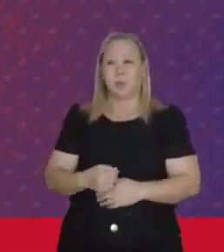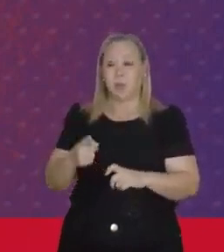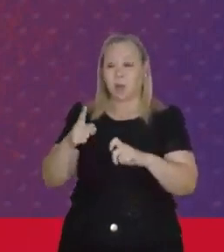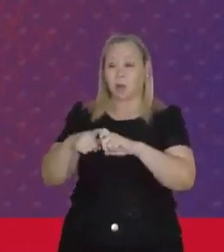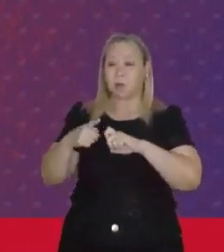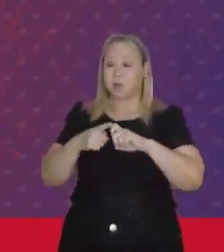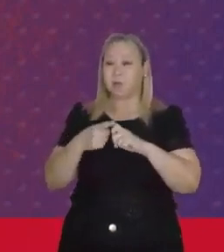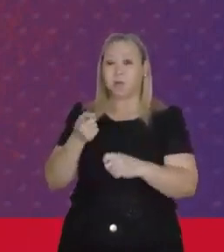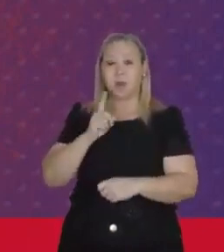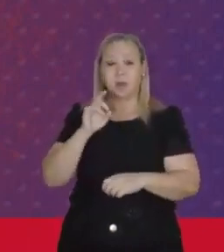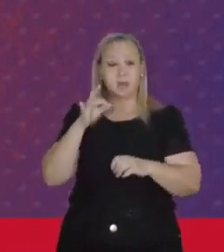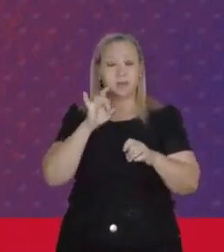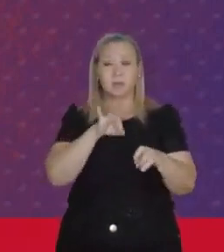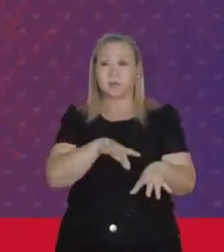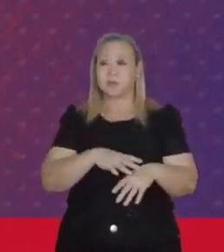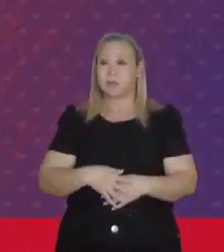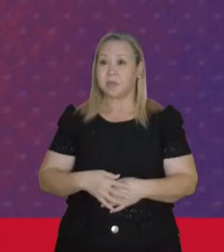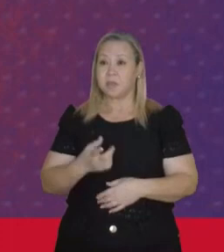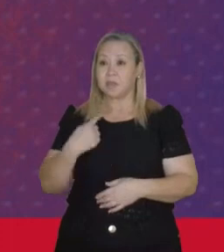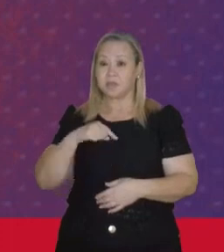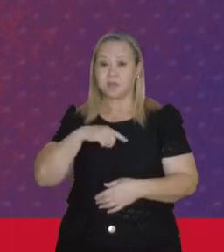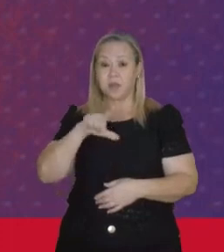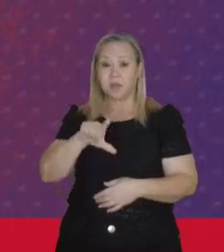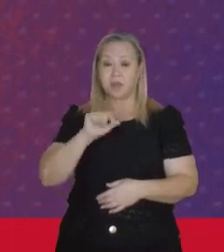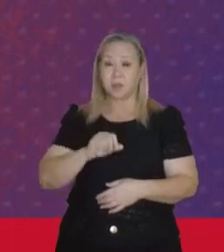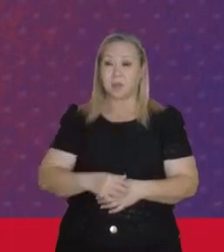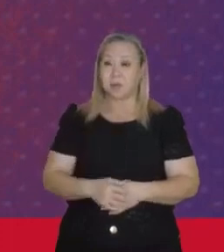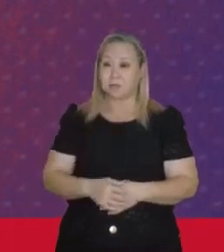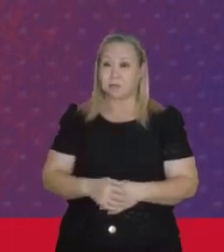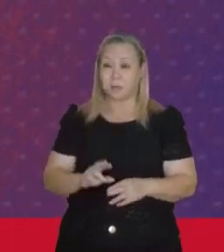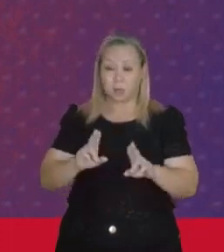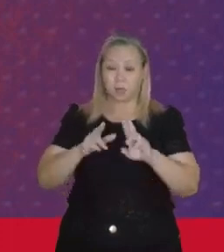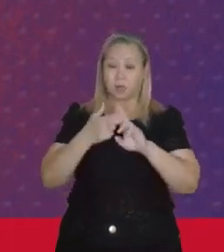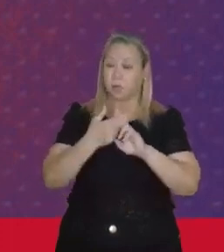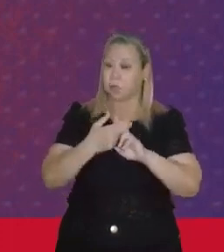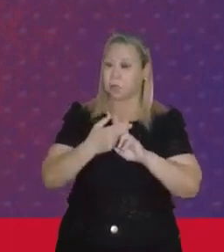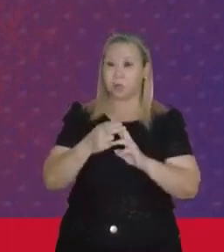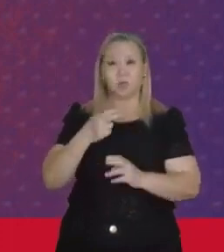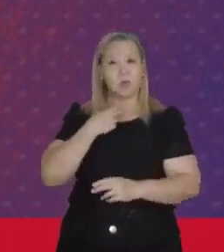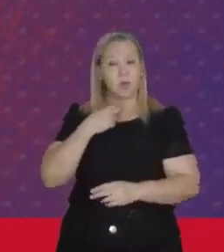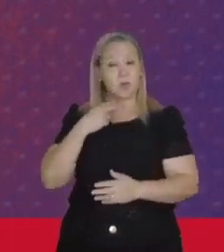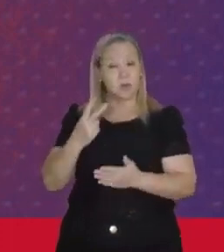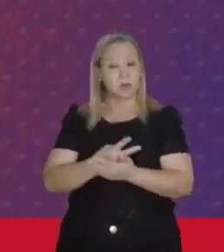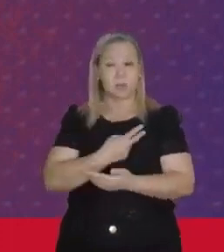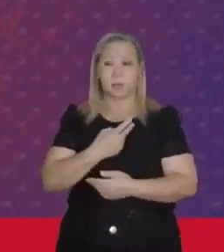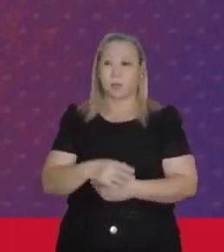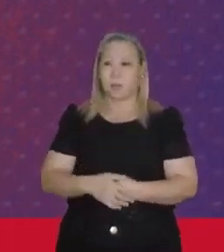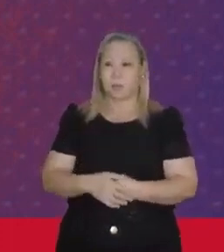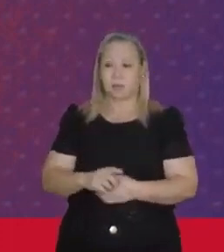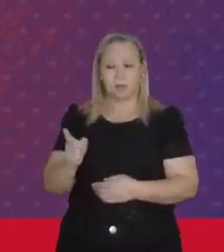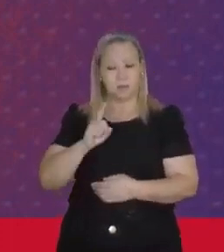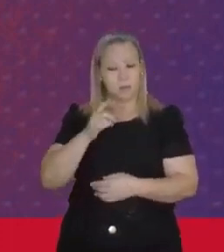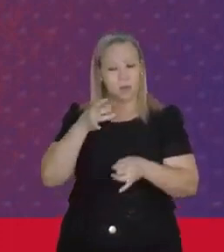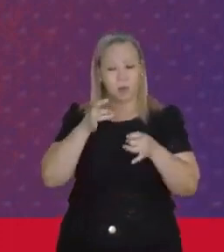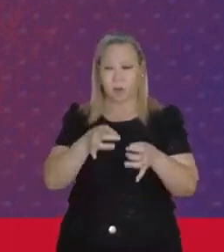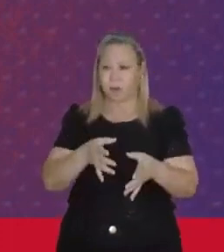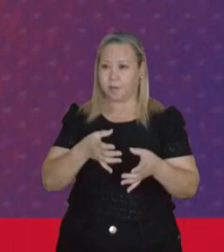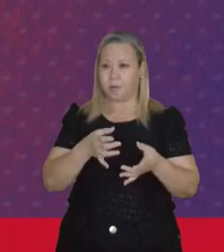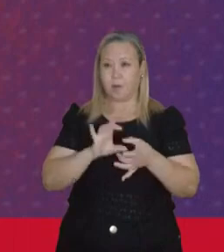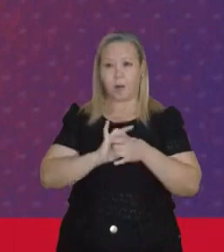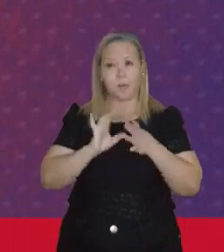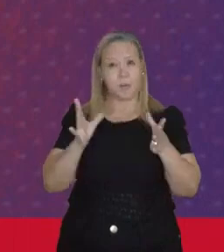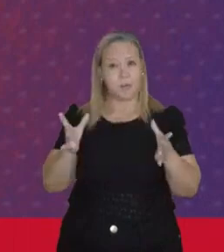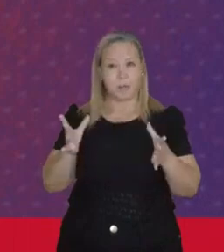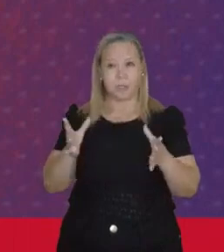eles não deixam com que isso aconteça mais. Isso não é mais permitido há muitos anos. Então essa